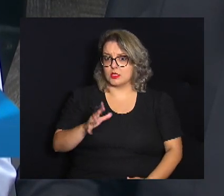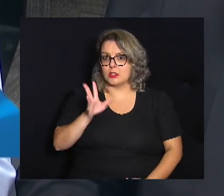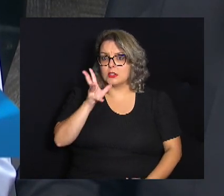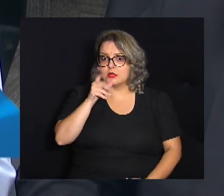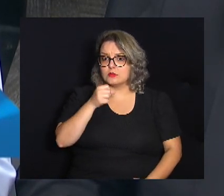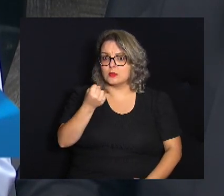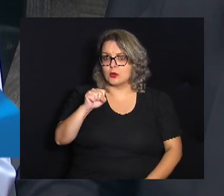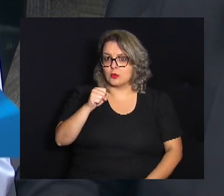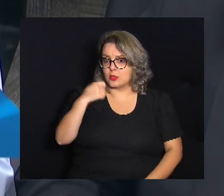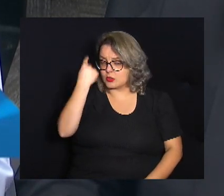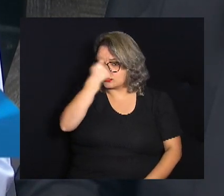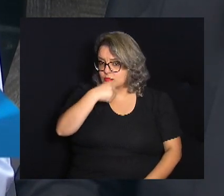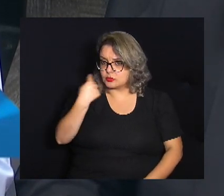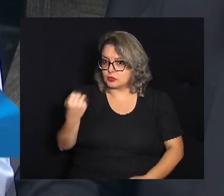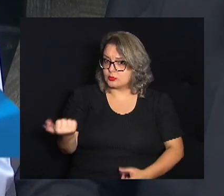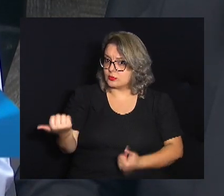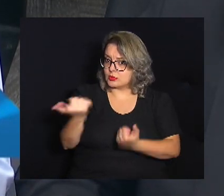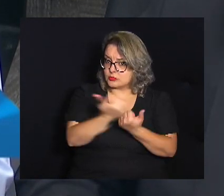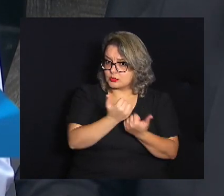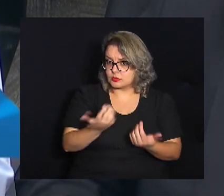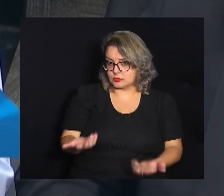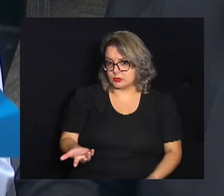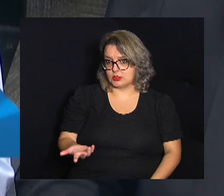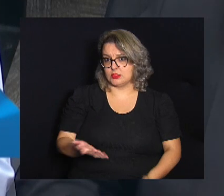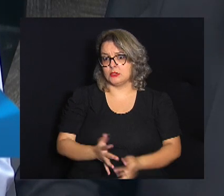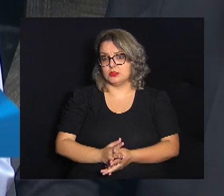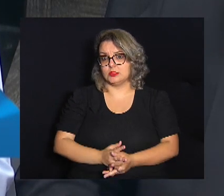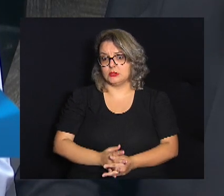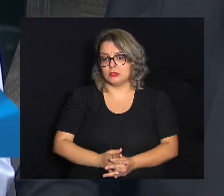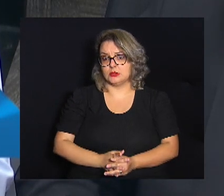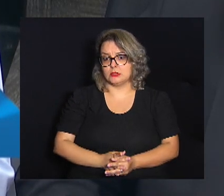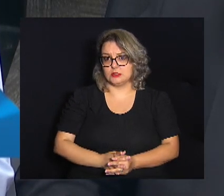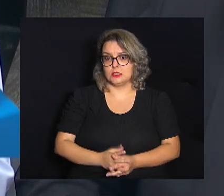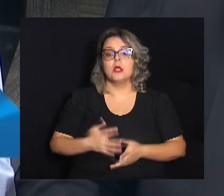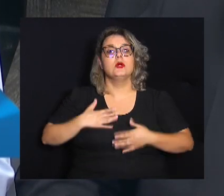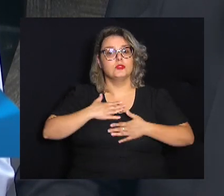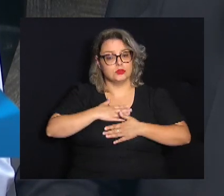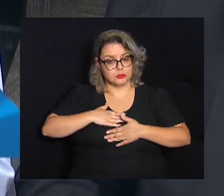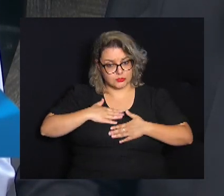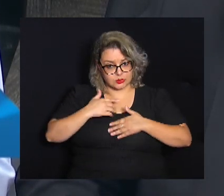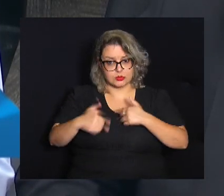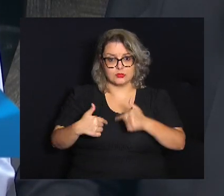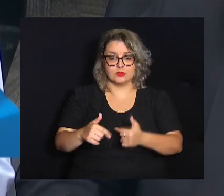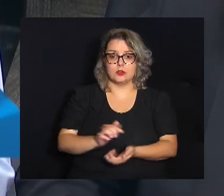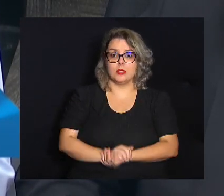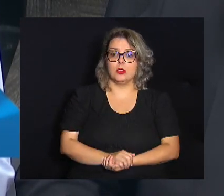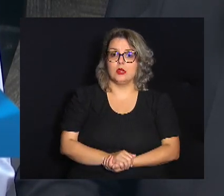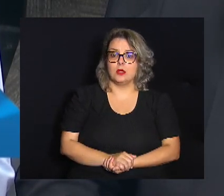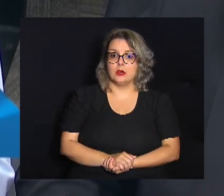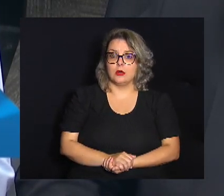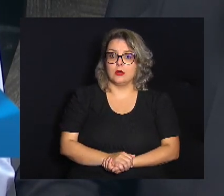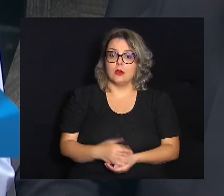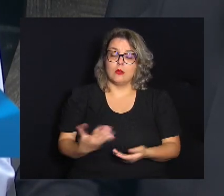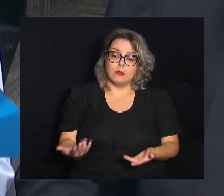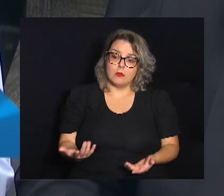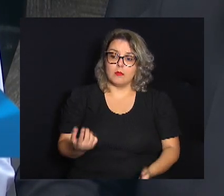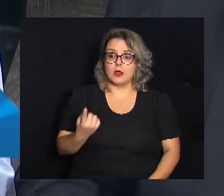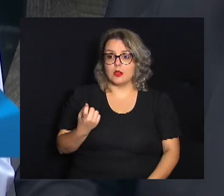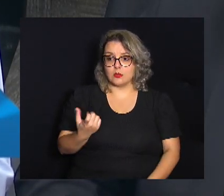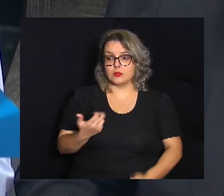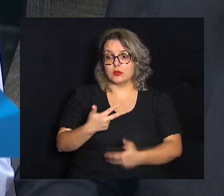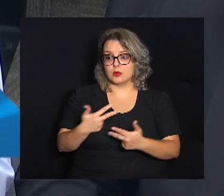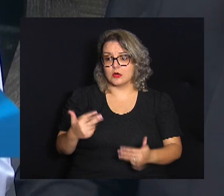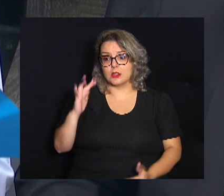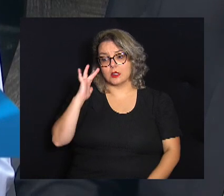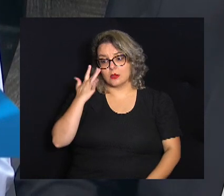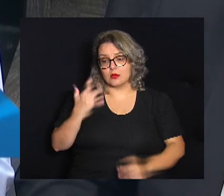horas para a troca. Então, eu estou satisfeito com o trabalho. Mas a única coisa que eu acho é que